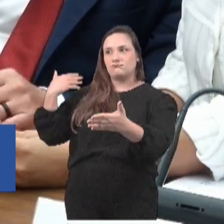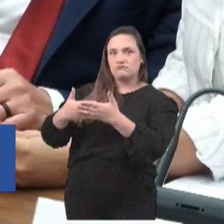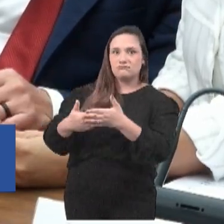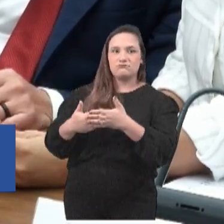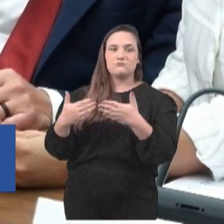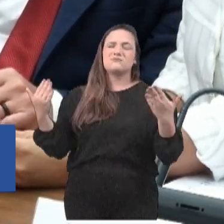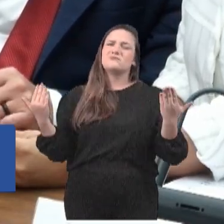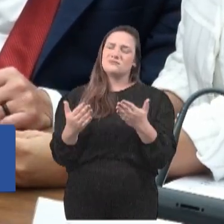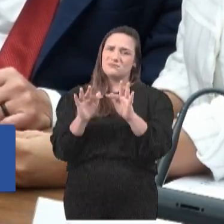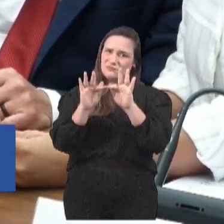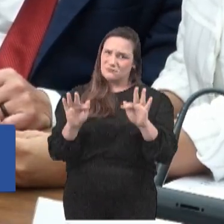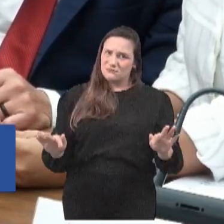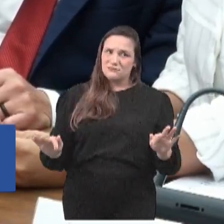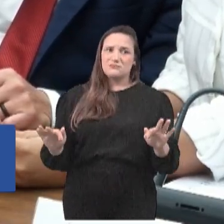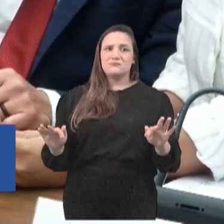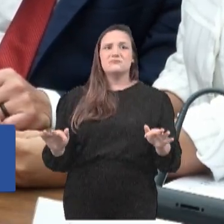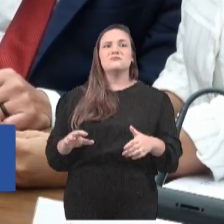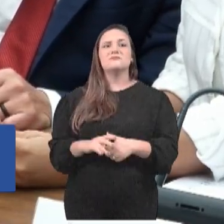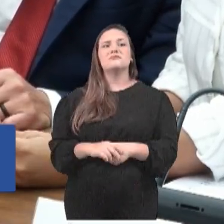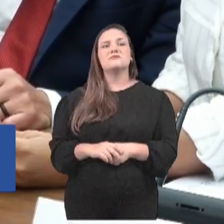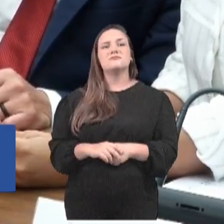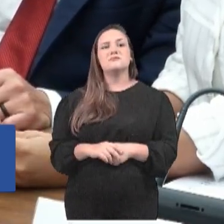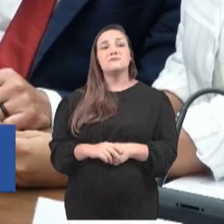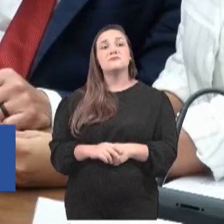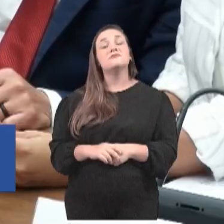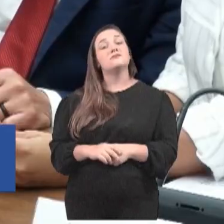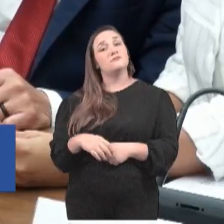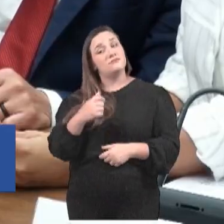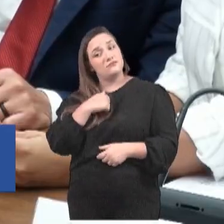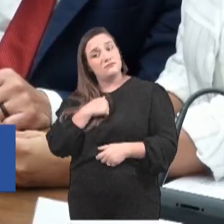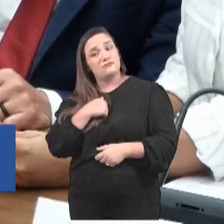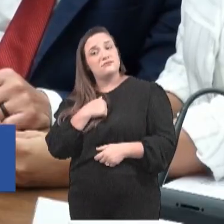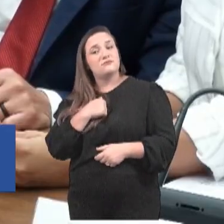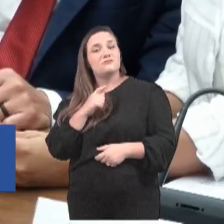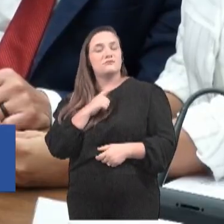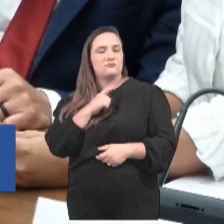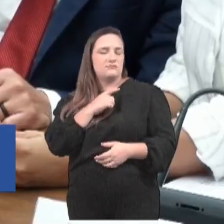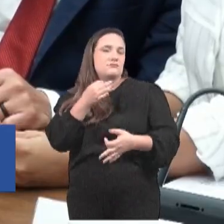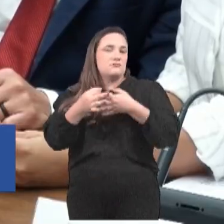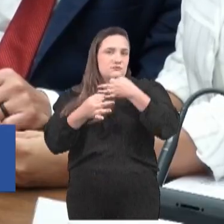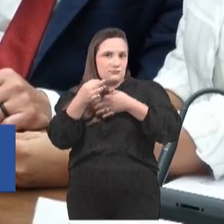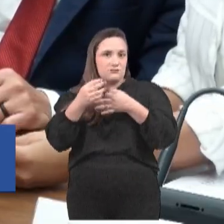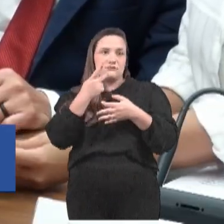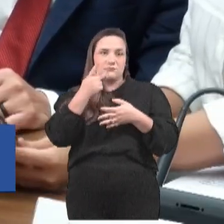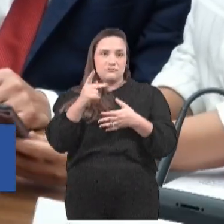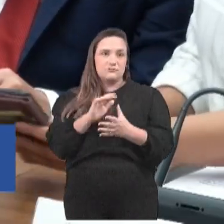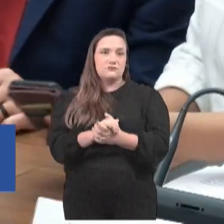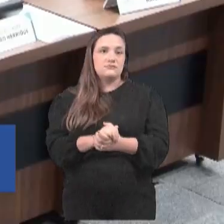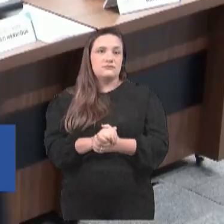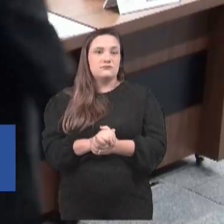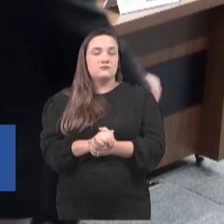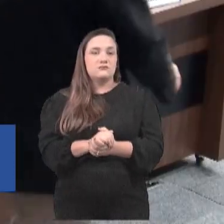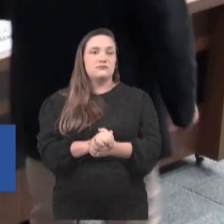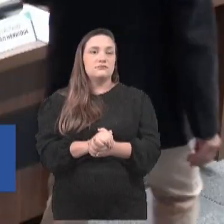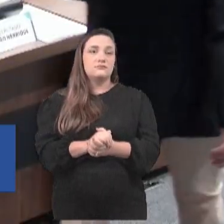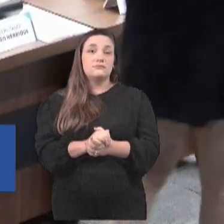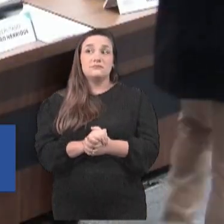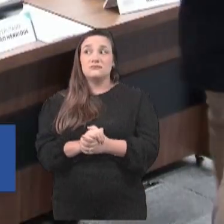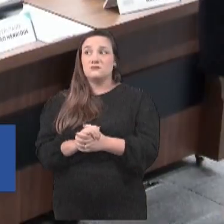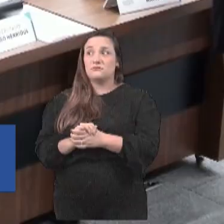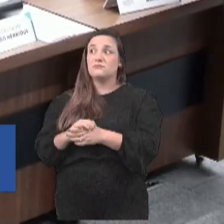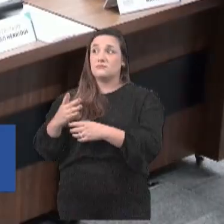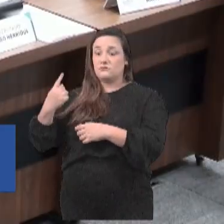com toda humildade, mas com modéstias à parte, de lá para cá, e quando me refiro de lá para cá,